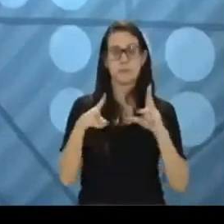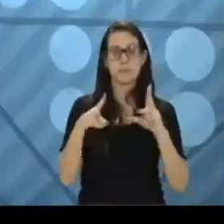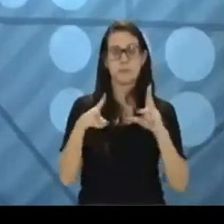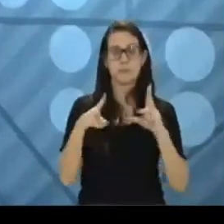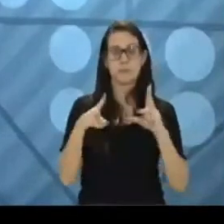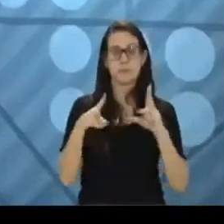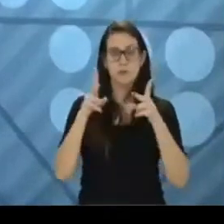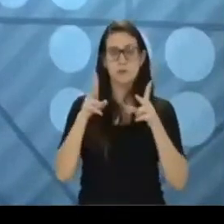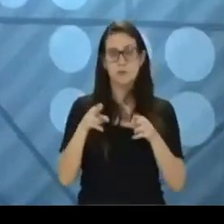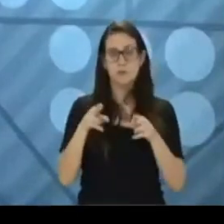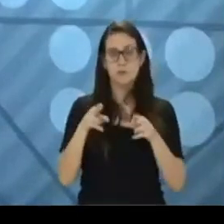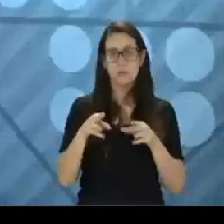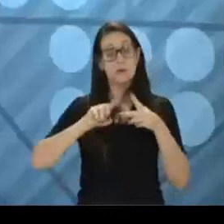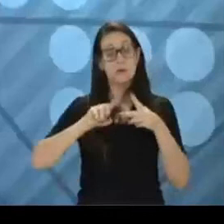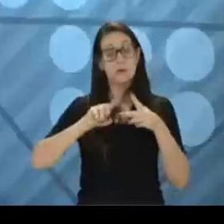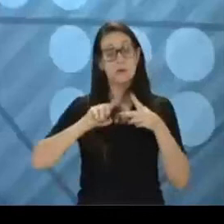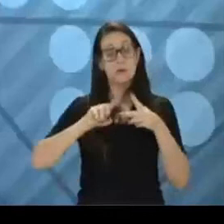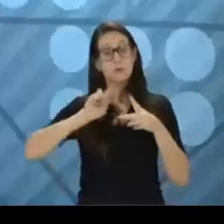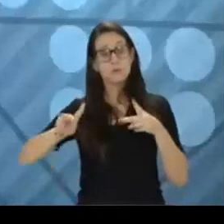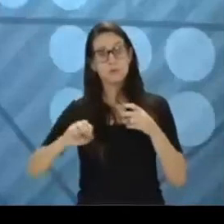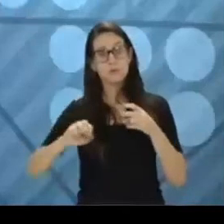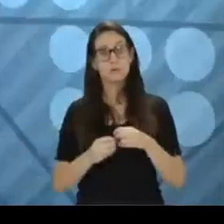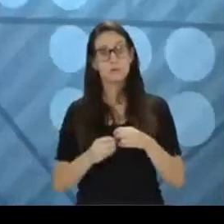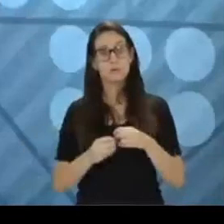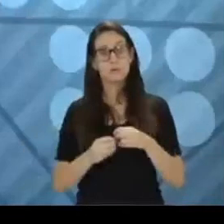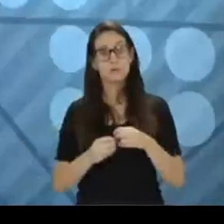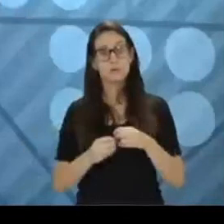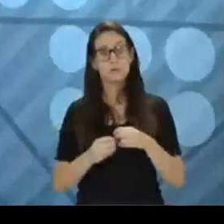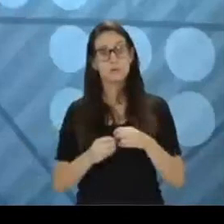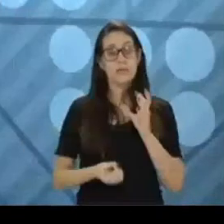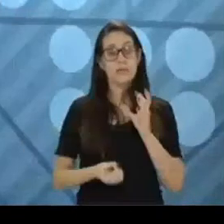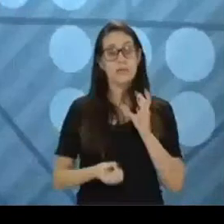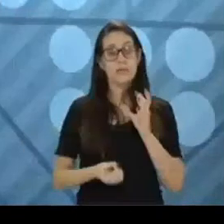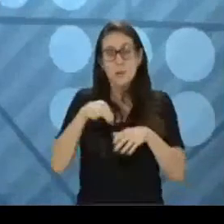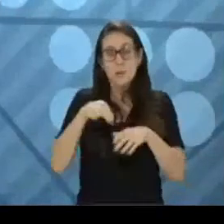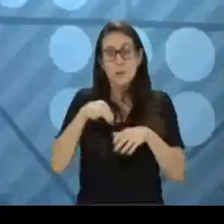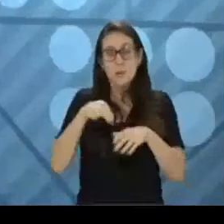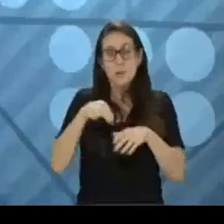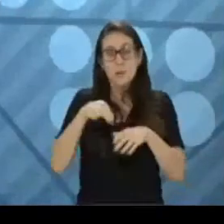célula eucarionte, com a diferença que eu não tenho essa formação de núcleo, não tenho essa